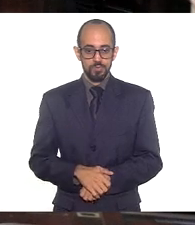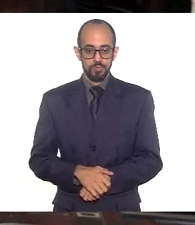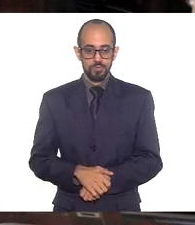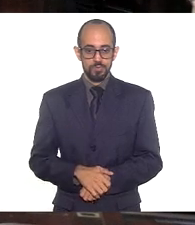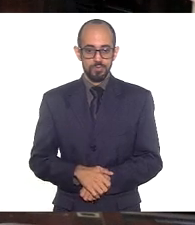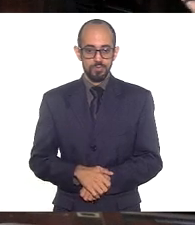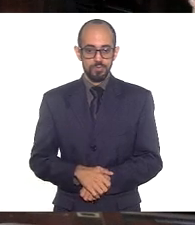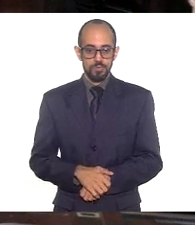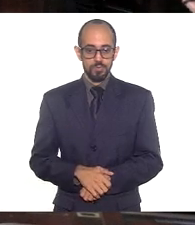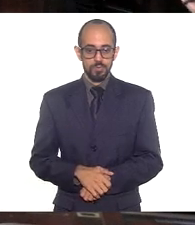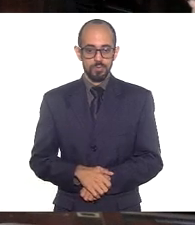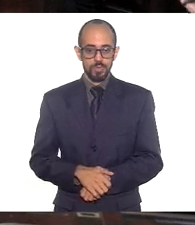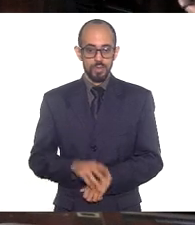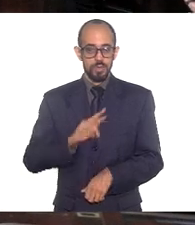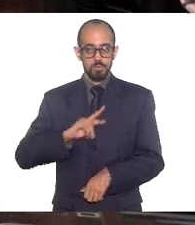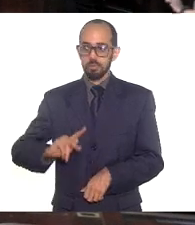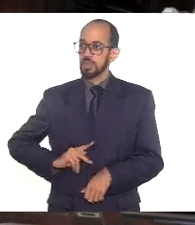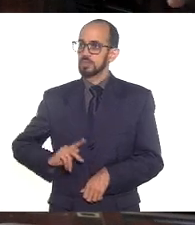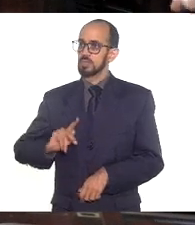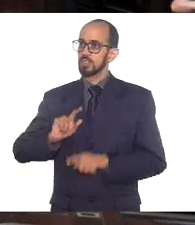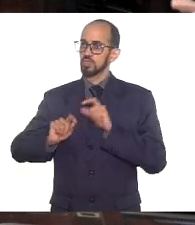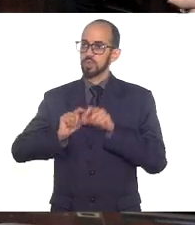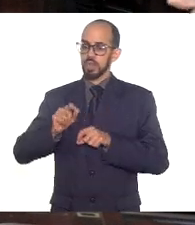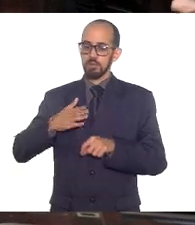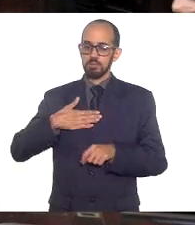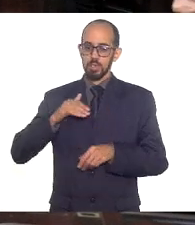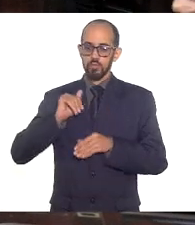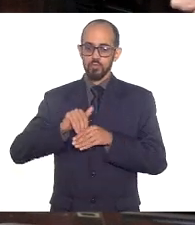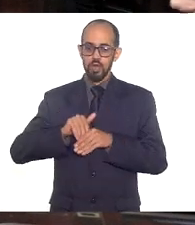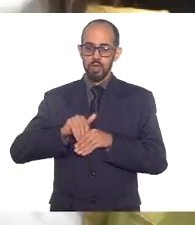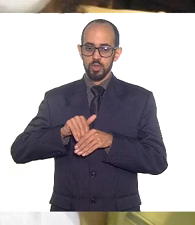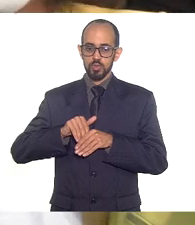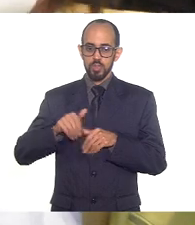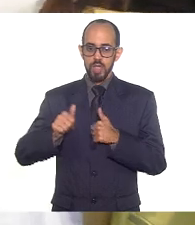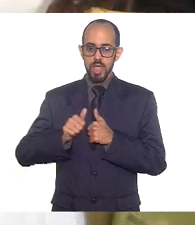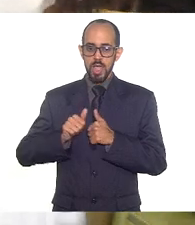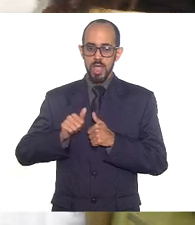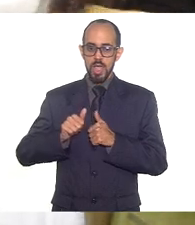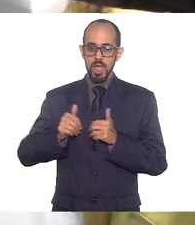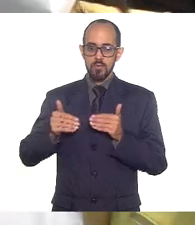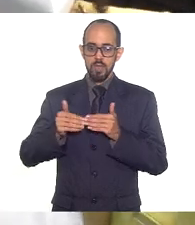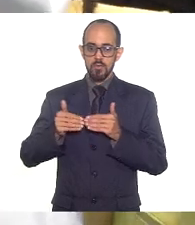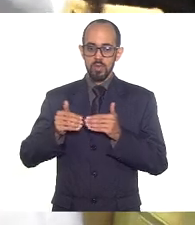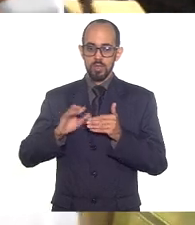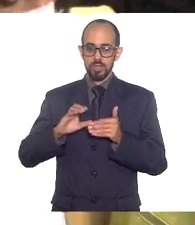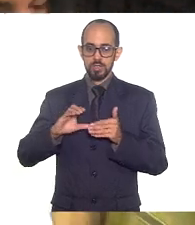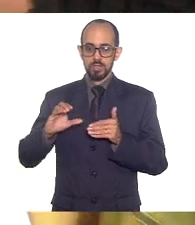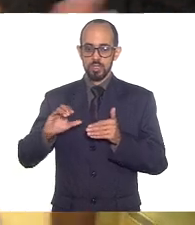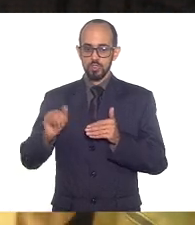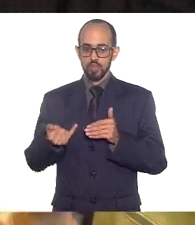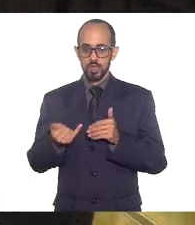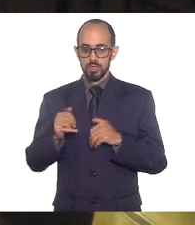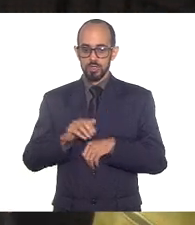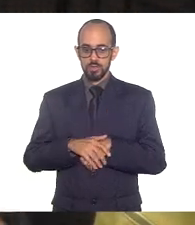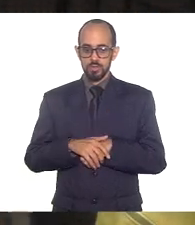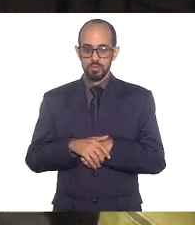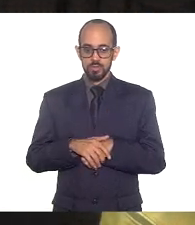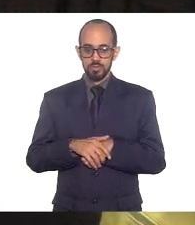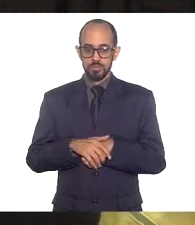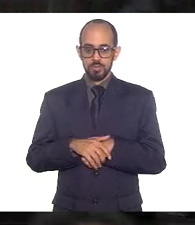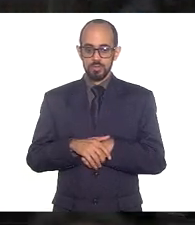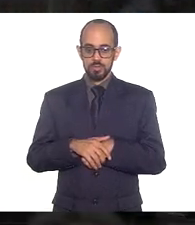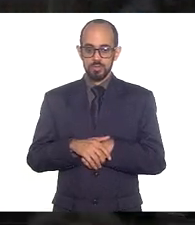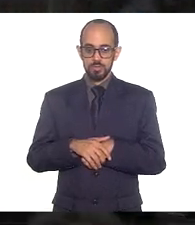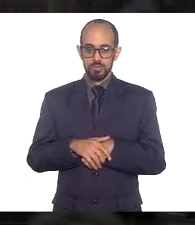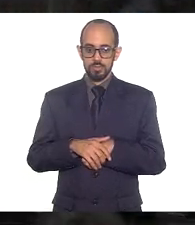o presidente o meu voto é a favor do parecer da ccj acompanha CJ